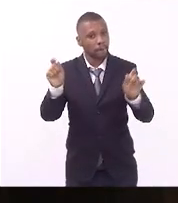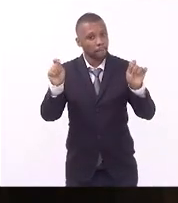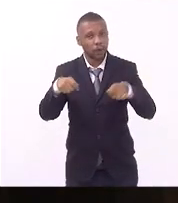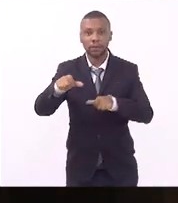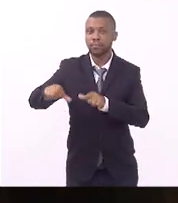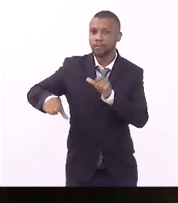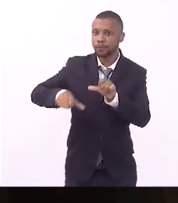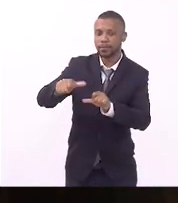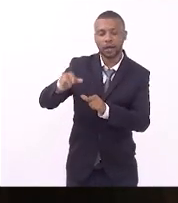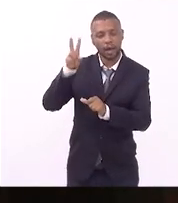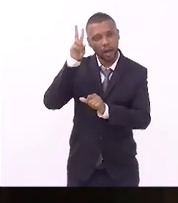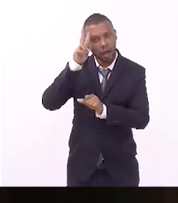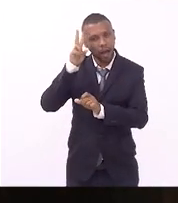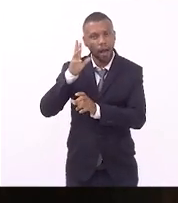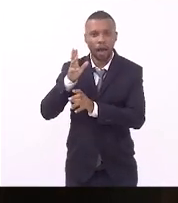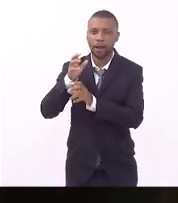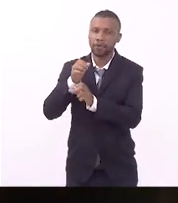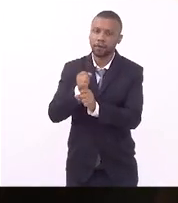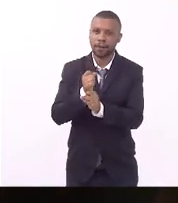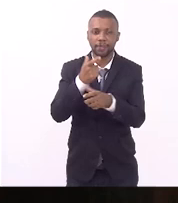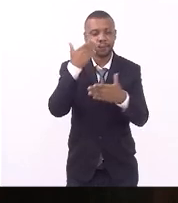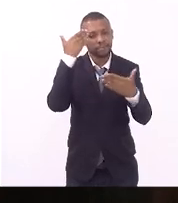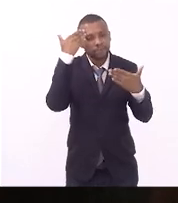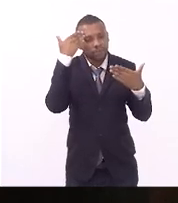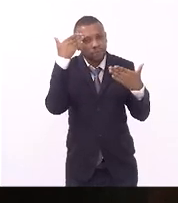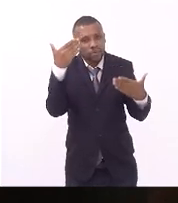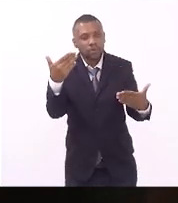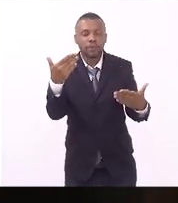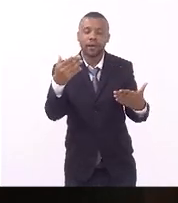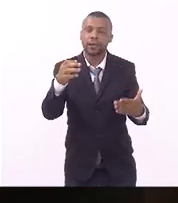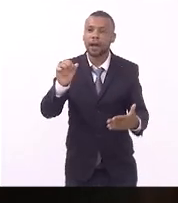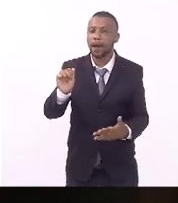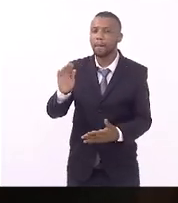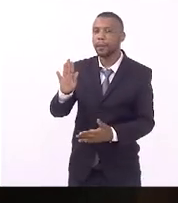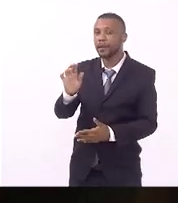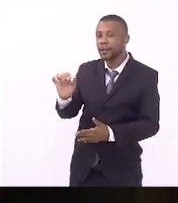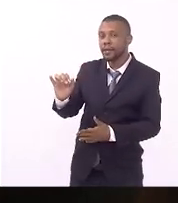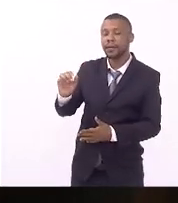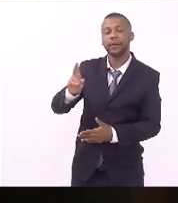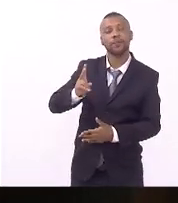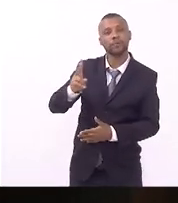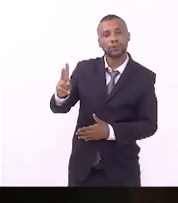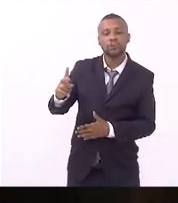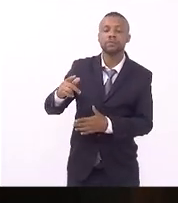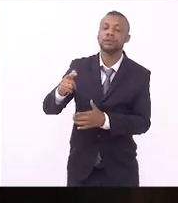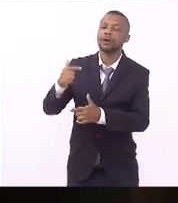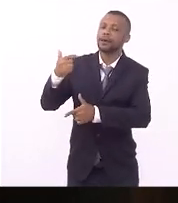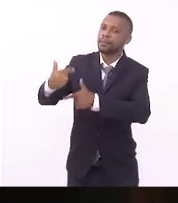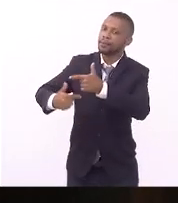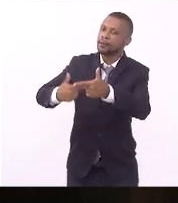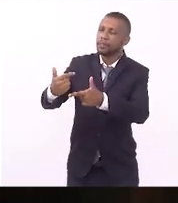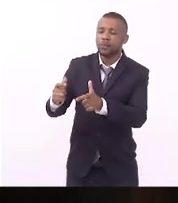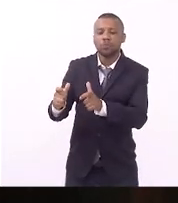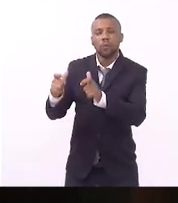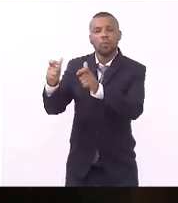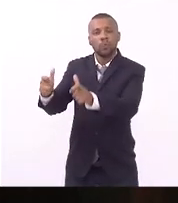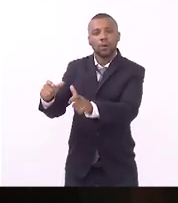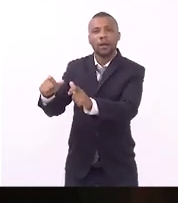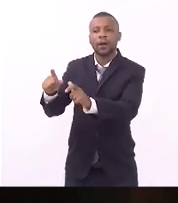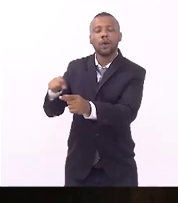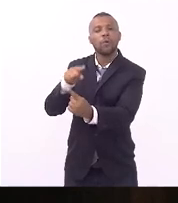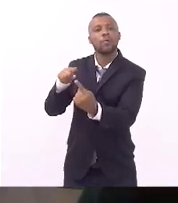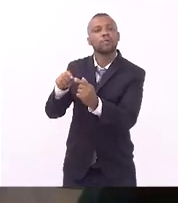a história. Então, muito obrigada, e que a BI siga sendo, Cristina, um lugar de